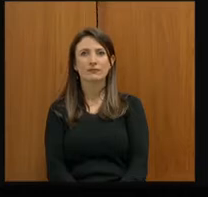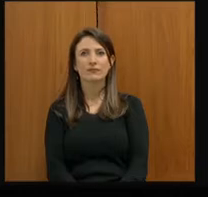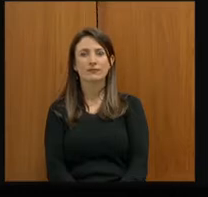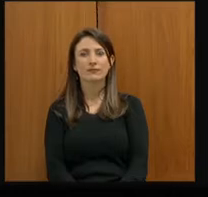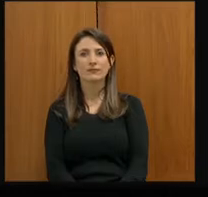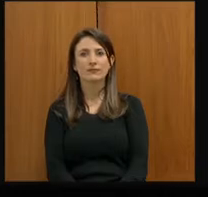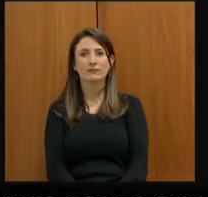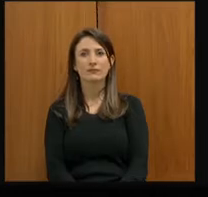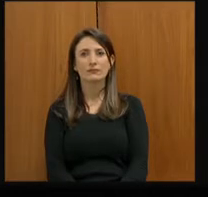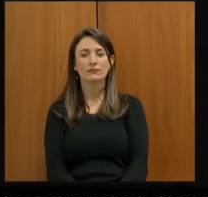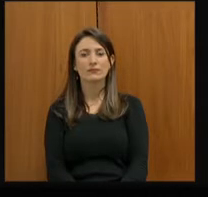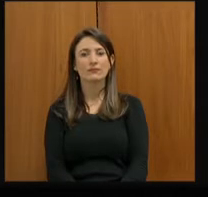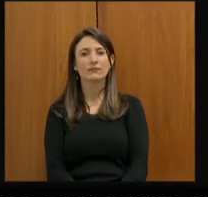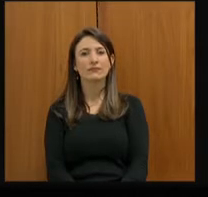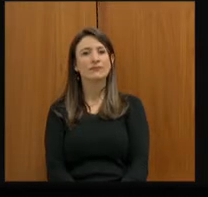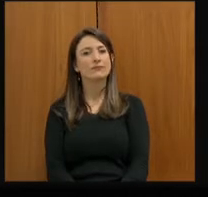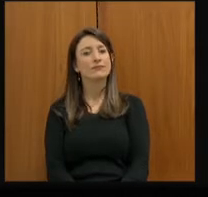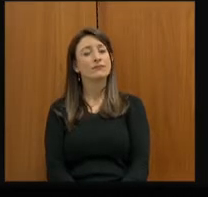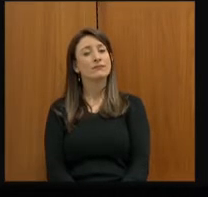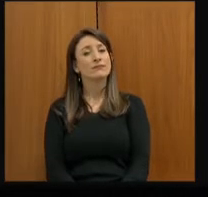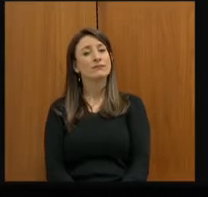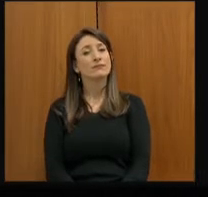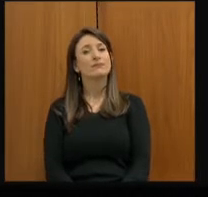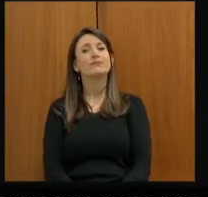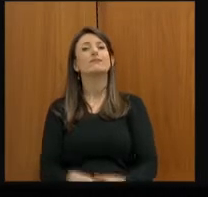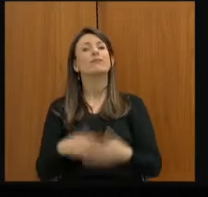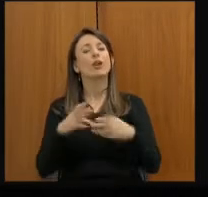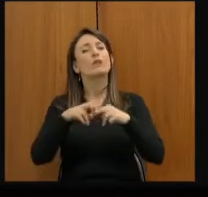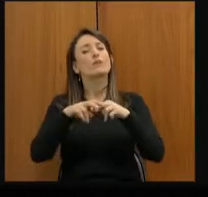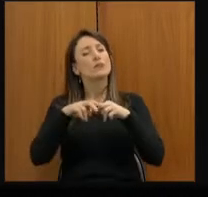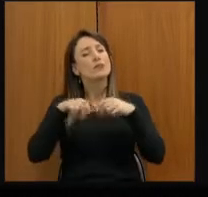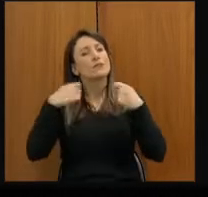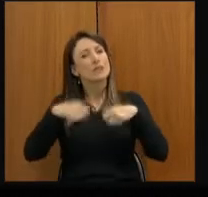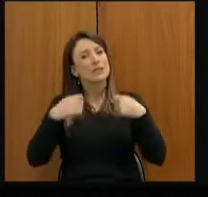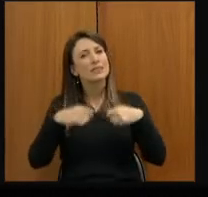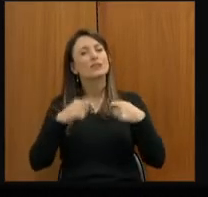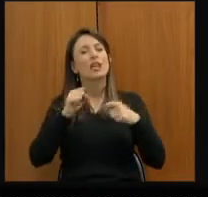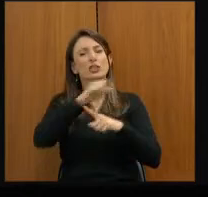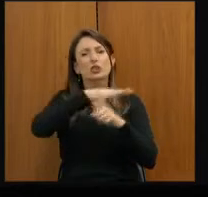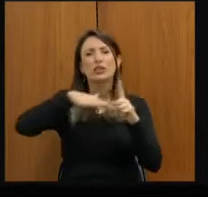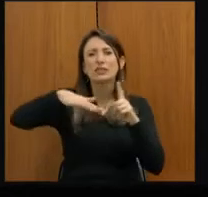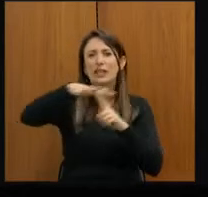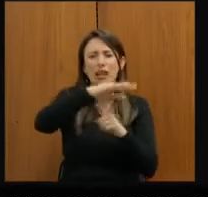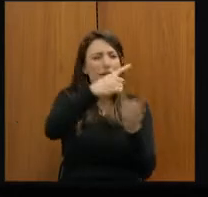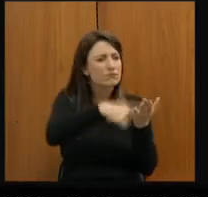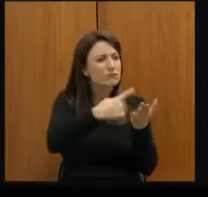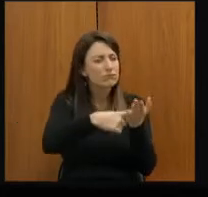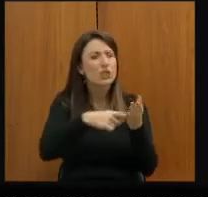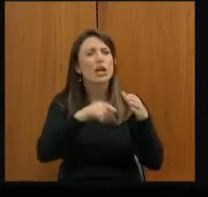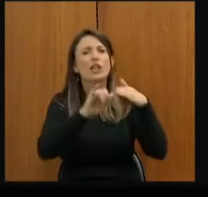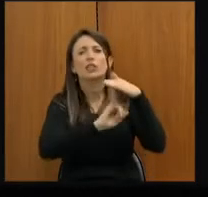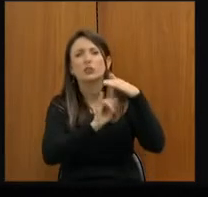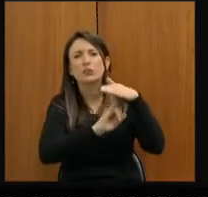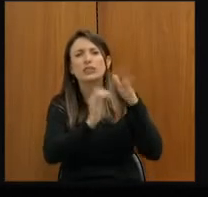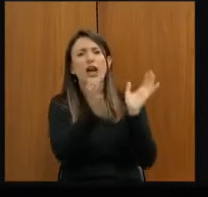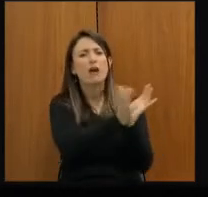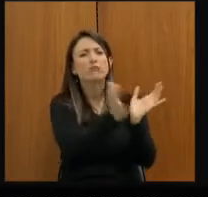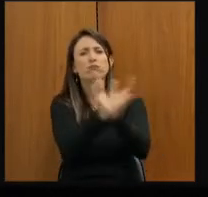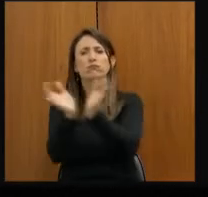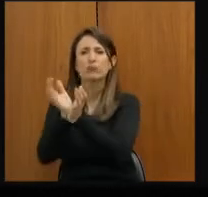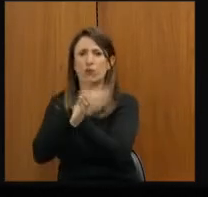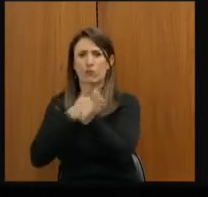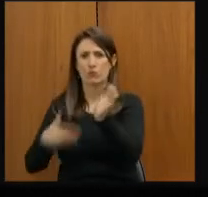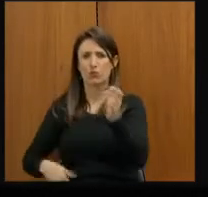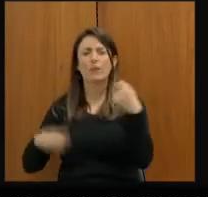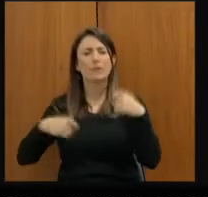bom e é isso que eu disse né da necessidade de uma atuação coordenada da sociedade das instituições públicas para o tratamento